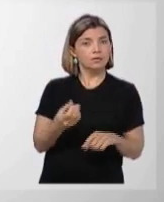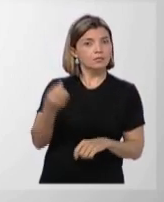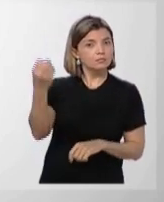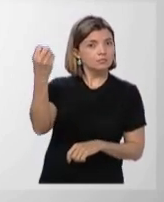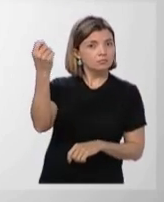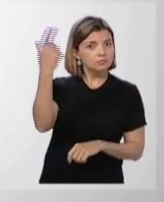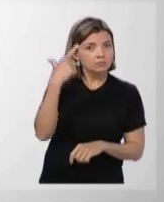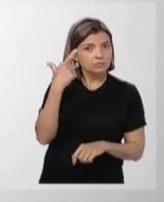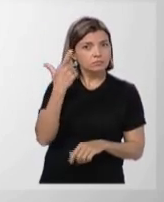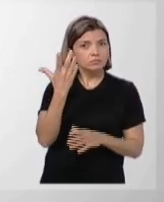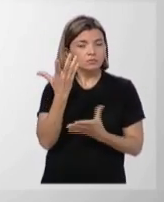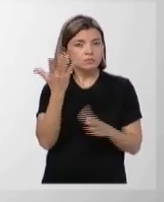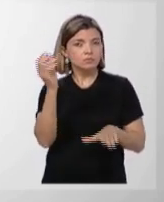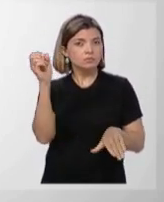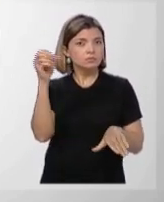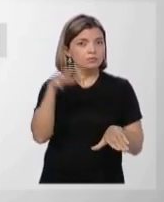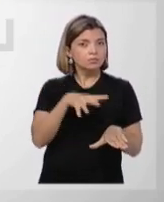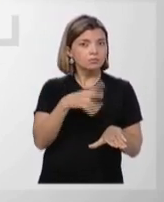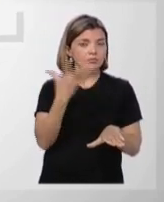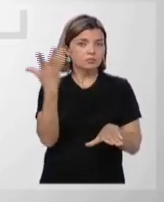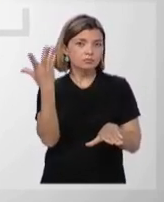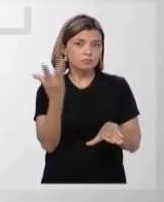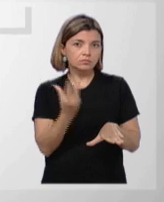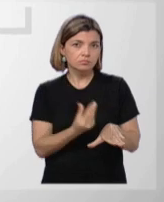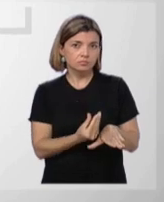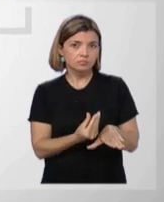seres fotossintetizantes.